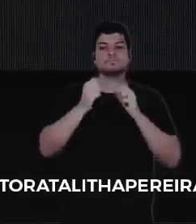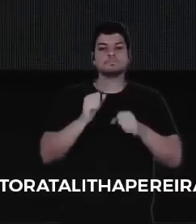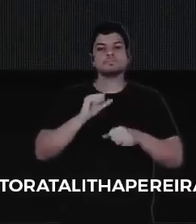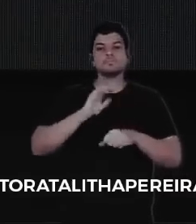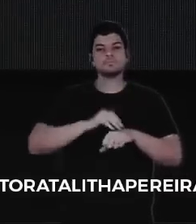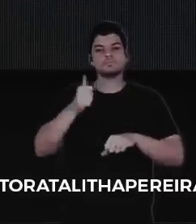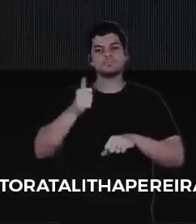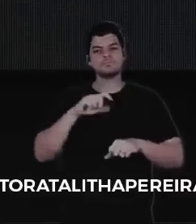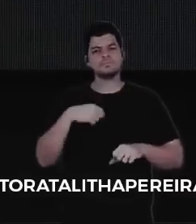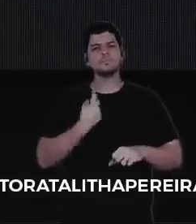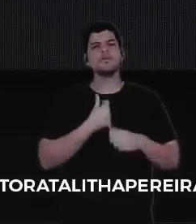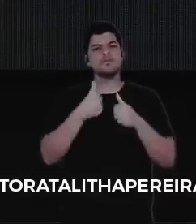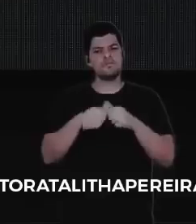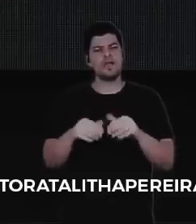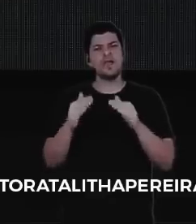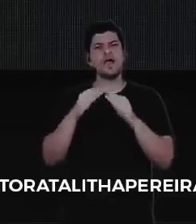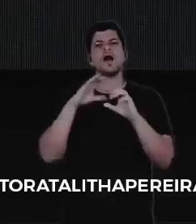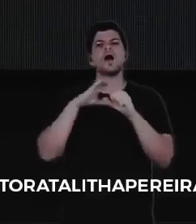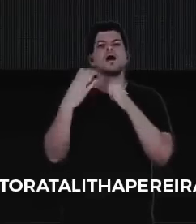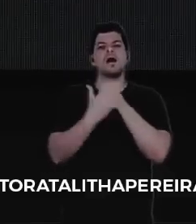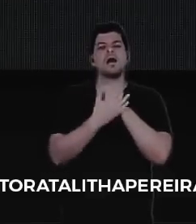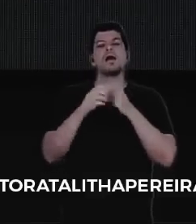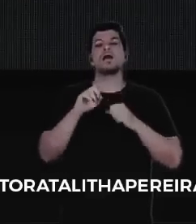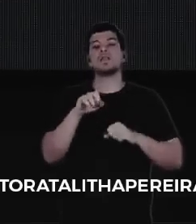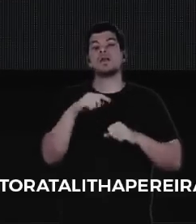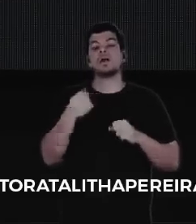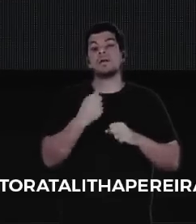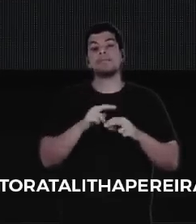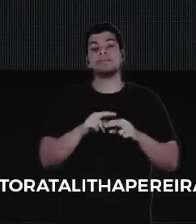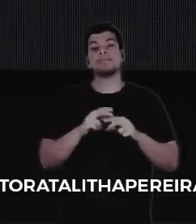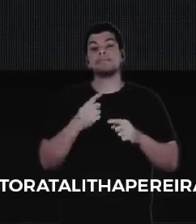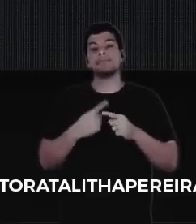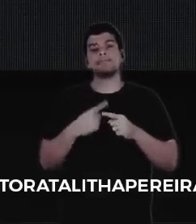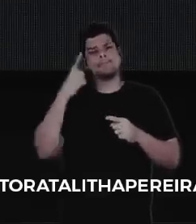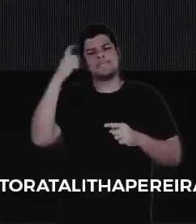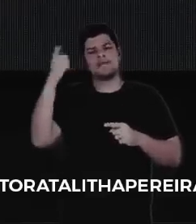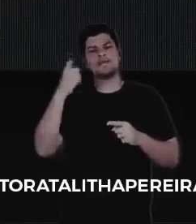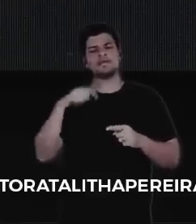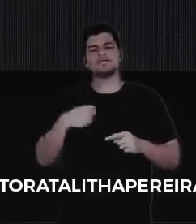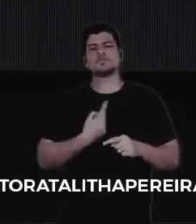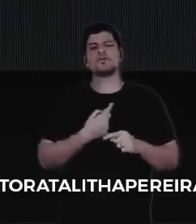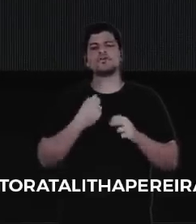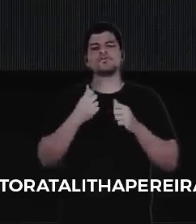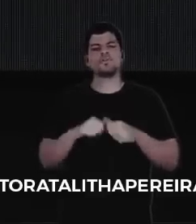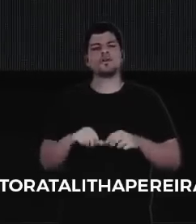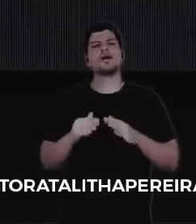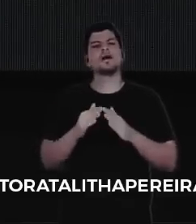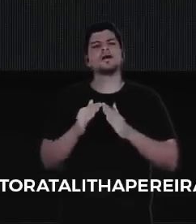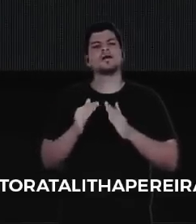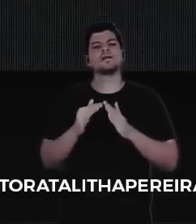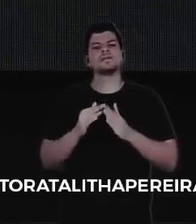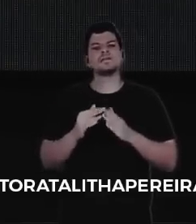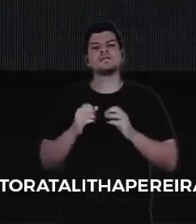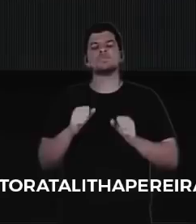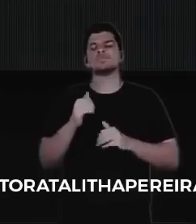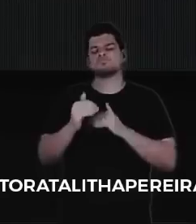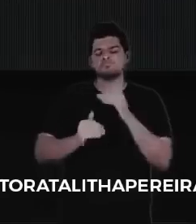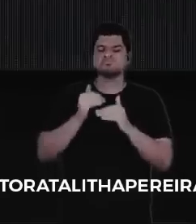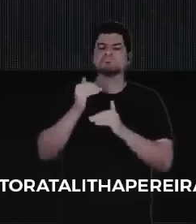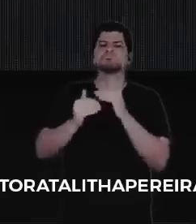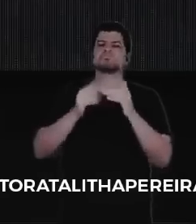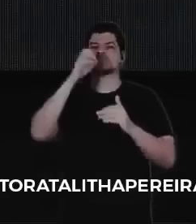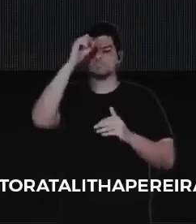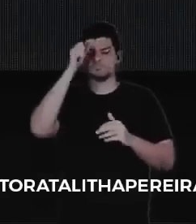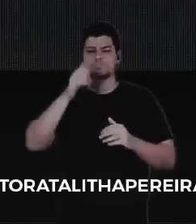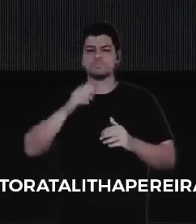ser aperfeiçoado. Porque o nosso Deus, ele transforma derrotas em vitórias,